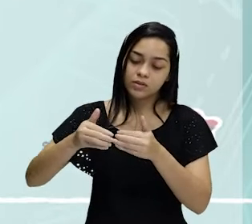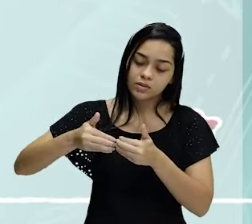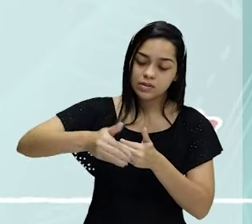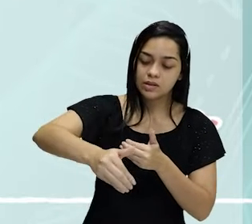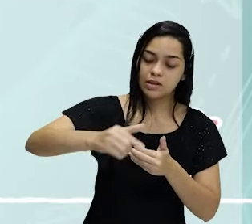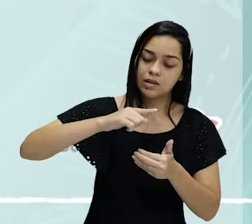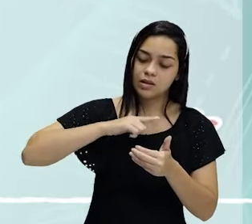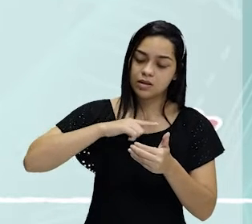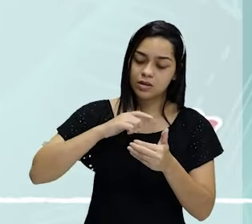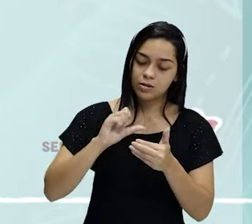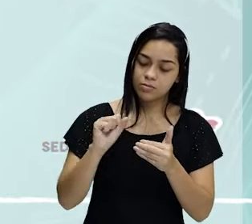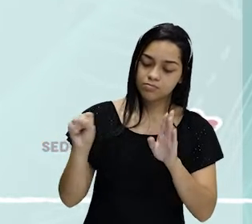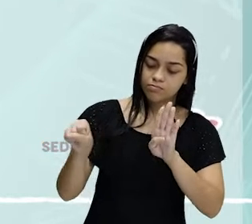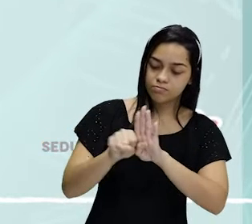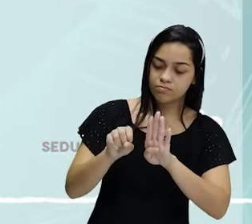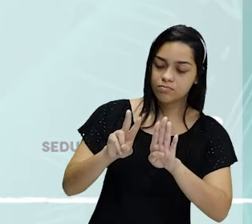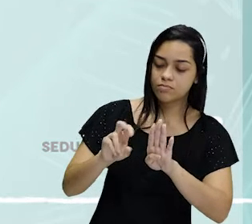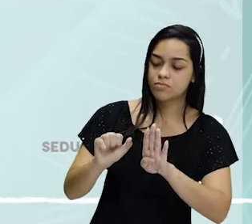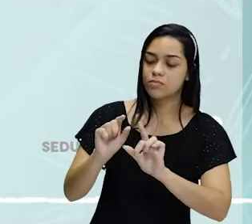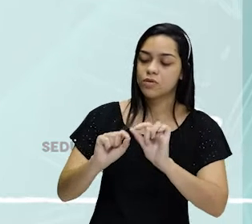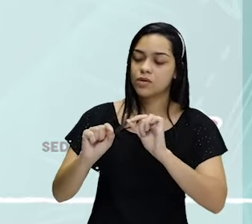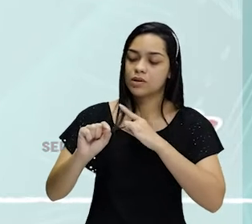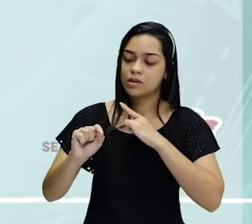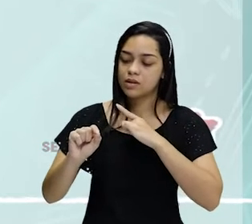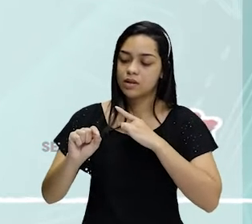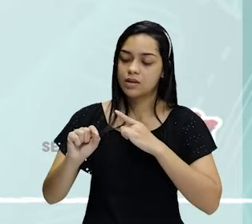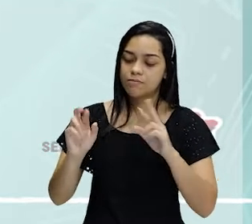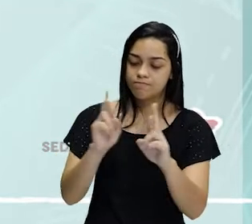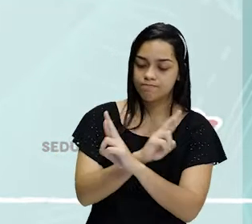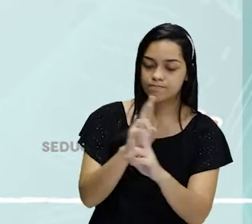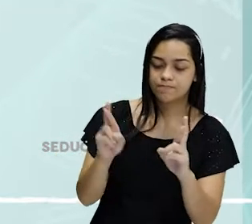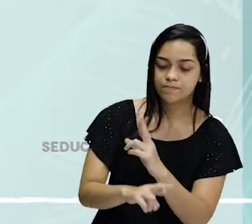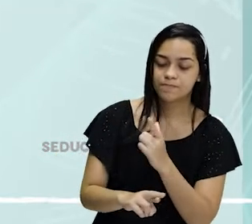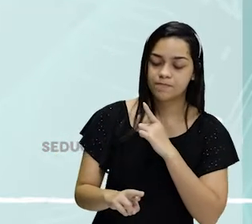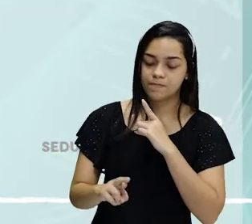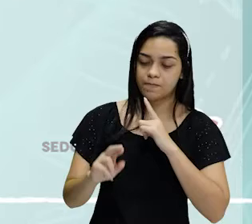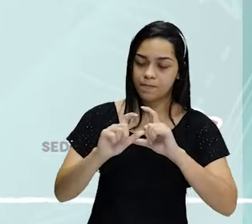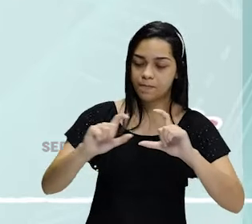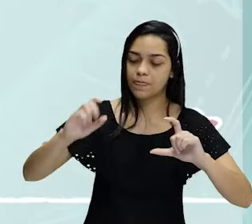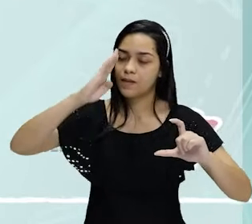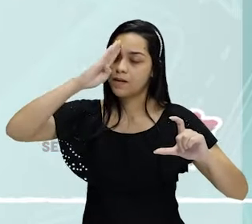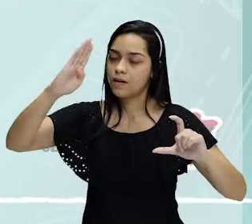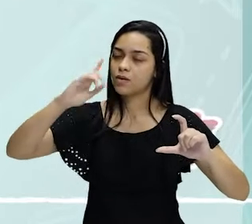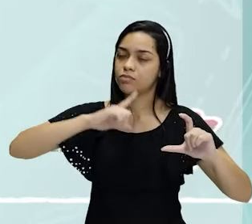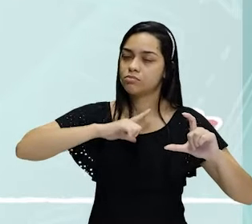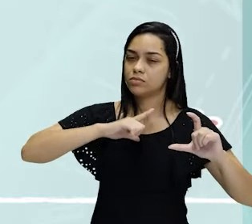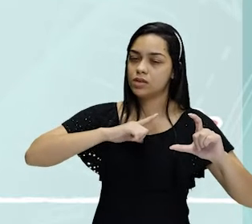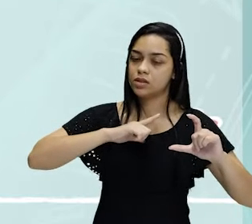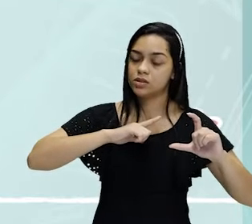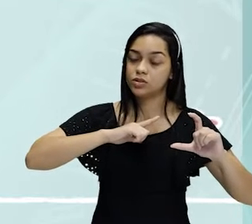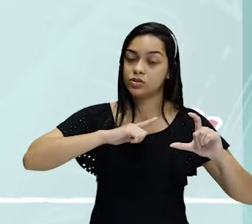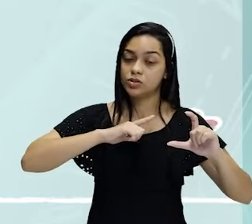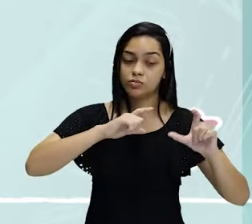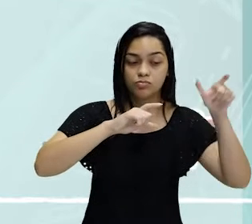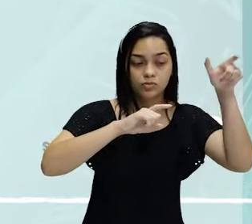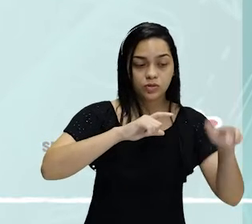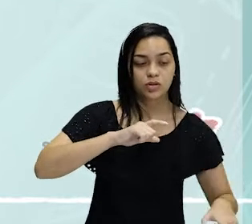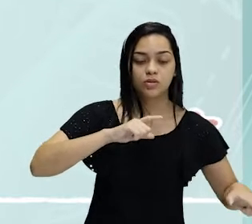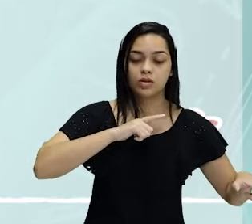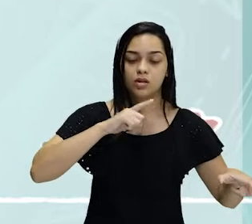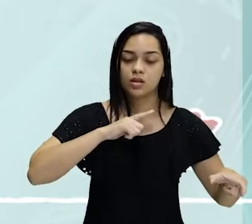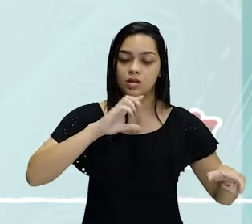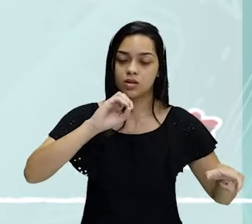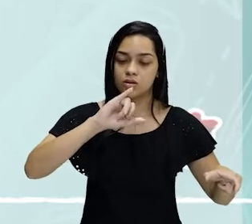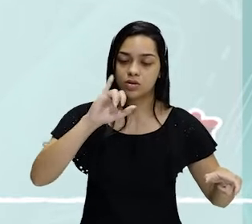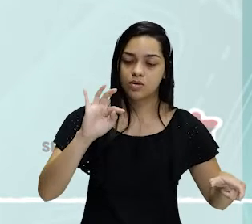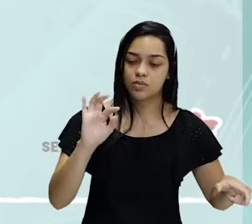orações substantivas, que são aquelas que possuem, em relação à oração principal, função de sujeito, de objeto direto,